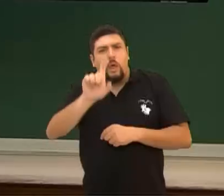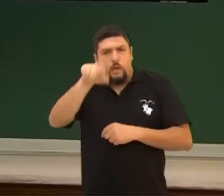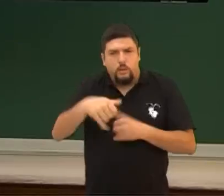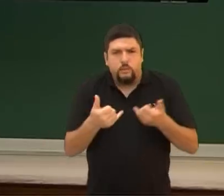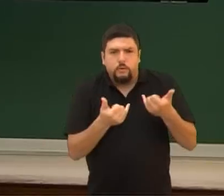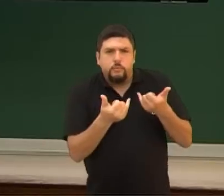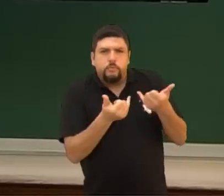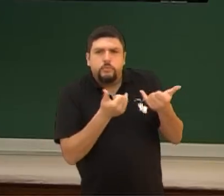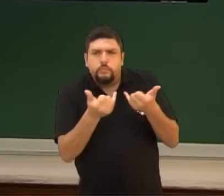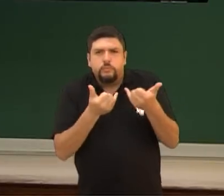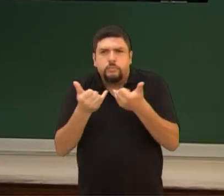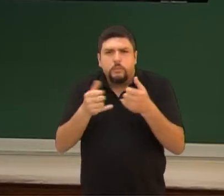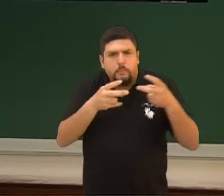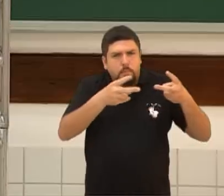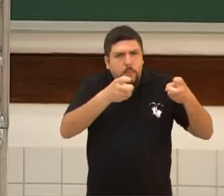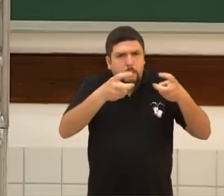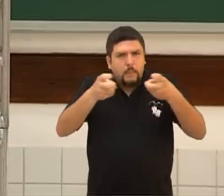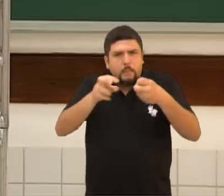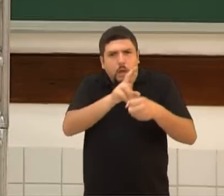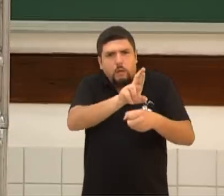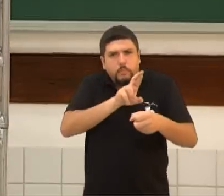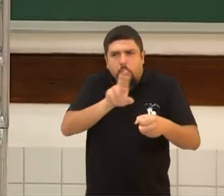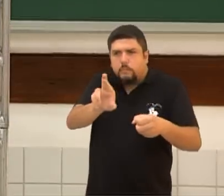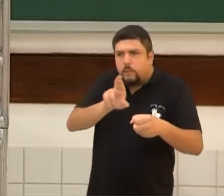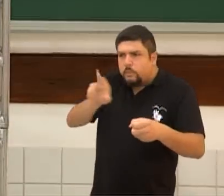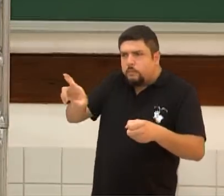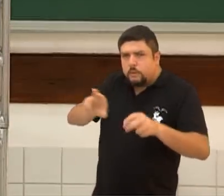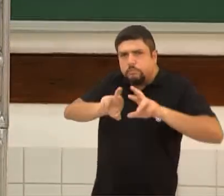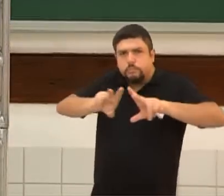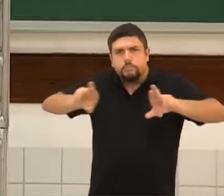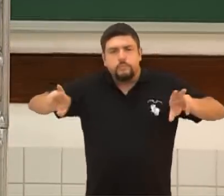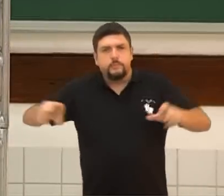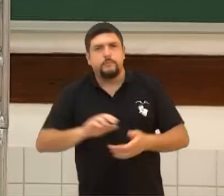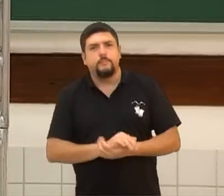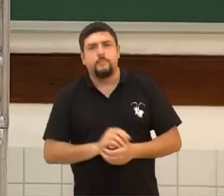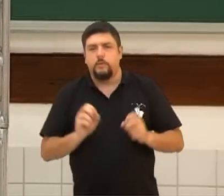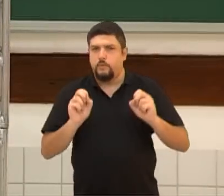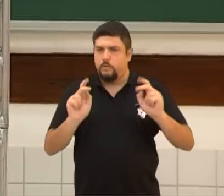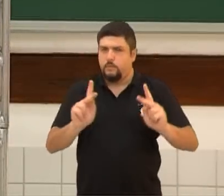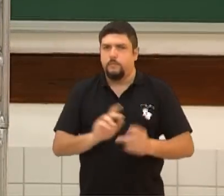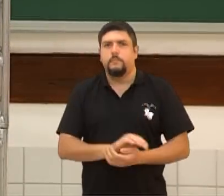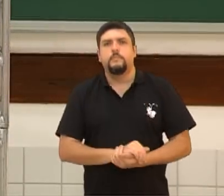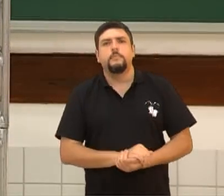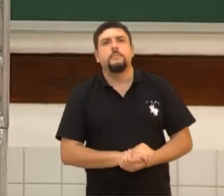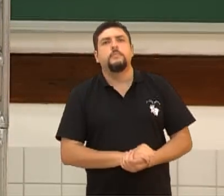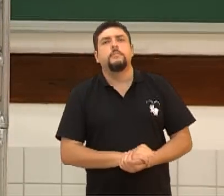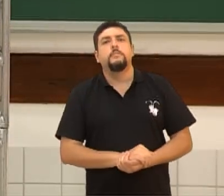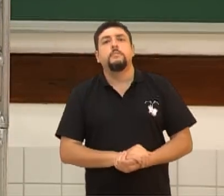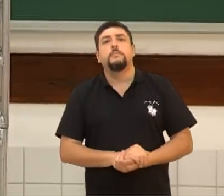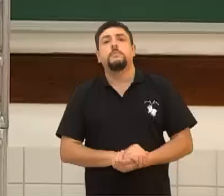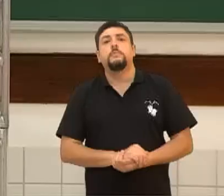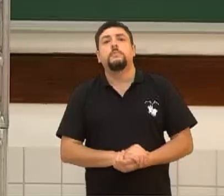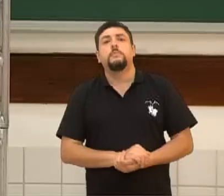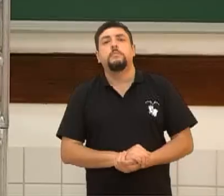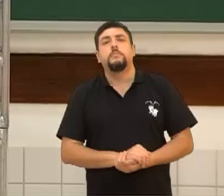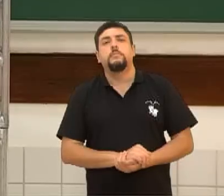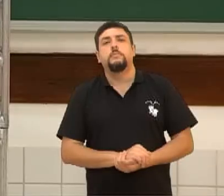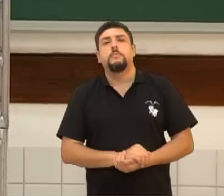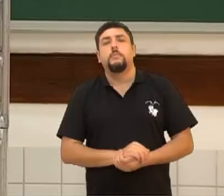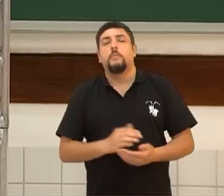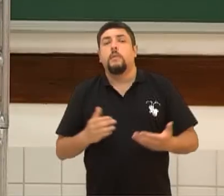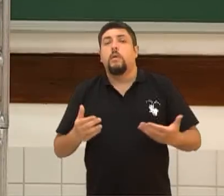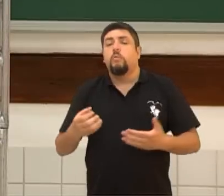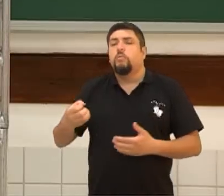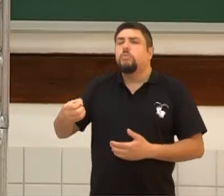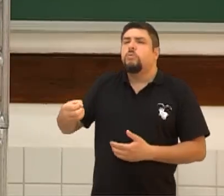informação dentro do nosso infográfico, beleza? Tranquilo? Até aqui? Agora, um novo gráfico,